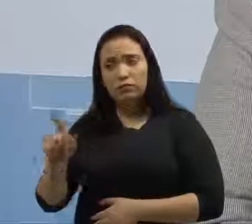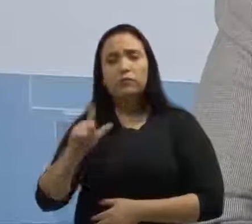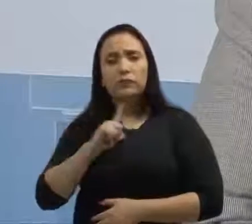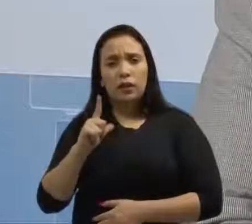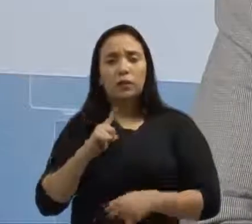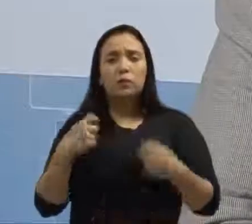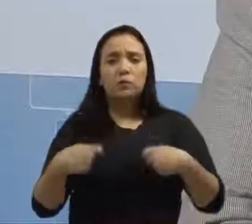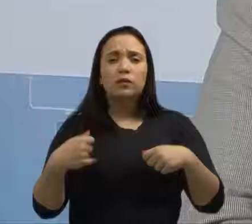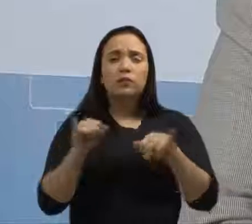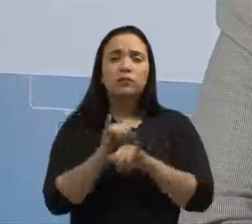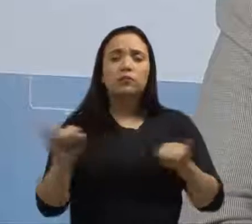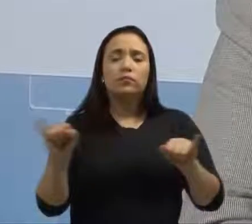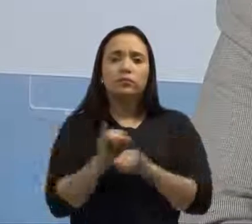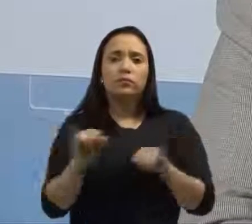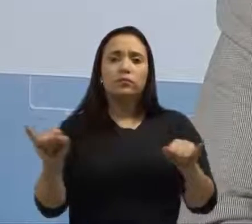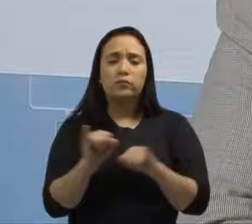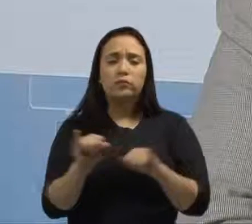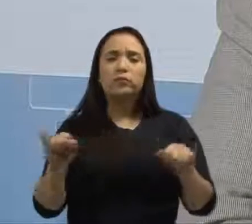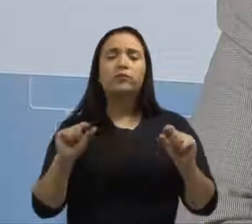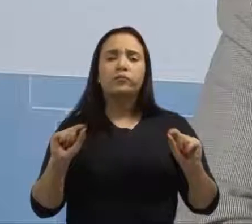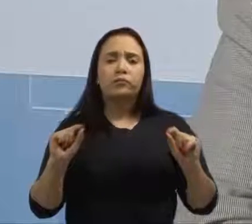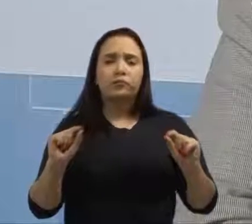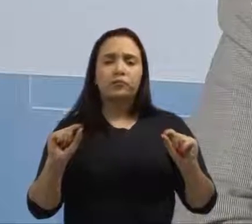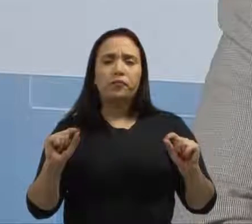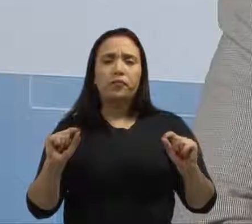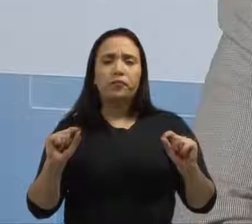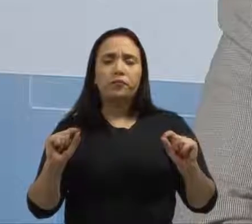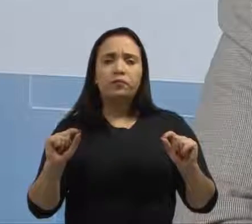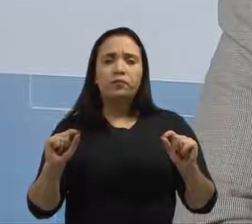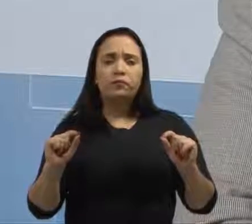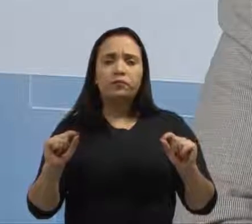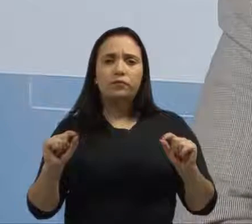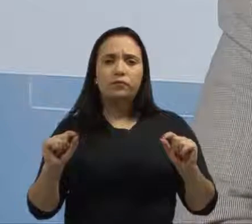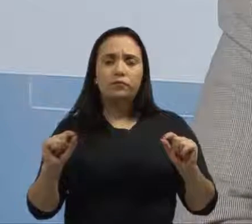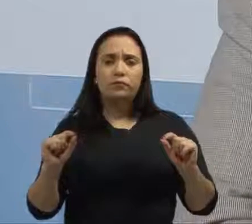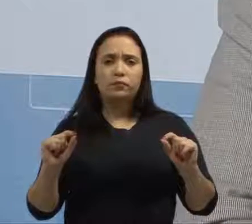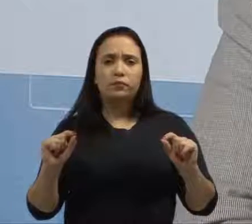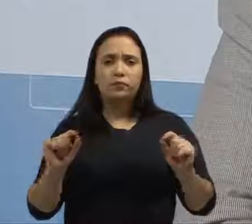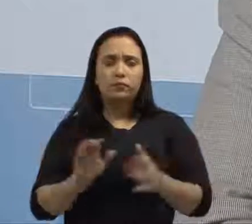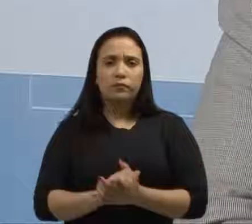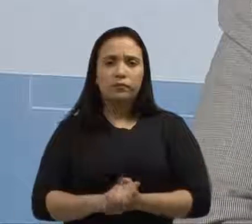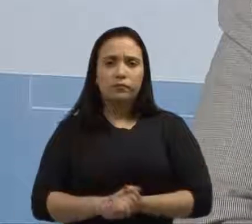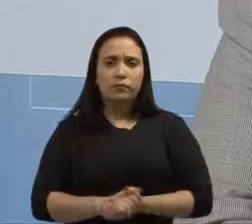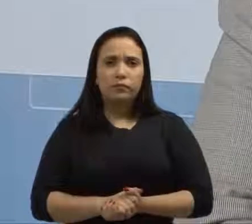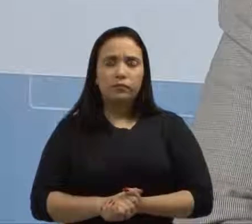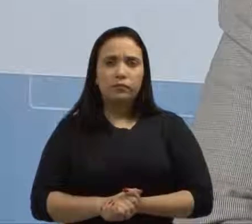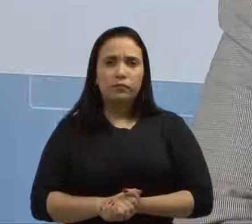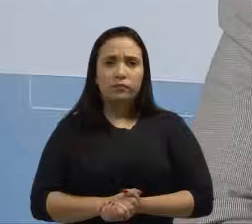Agora, Luiz, tem uma coisa que deve ser levada em consideração aí nesse processo.